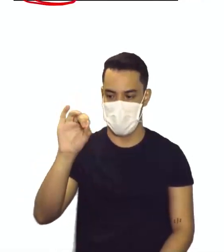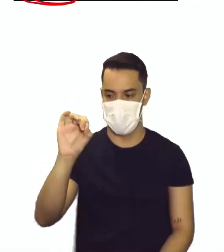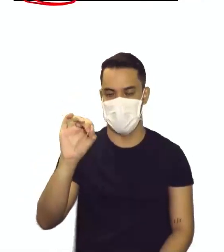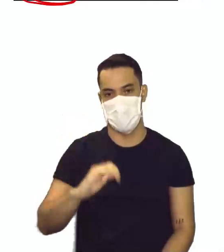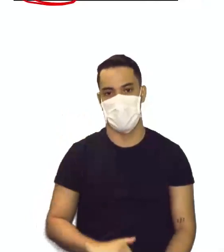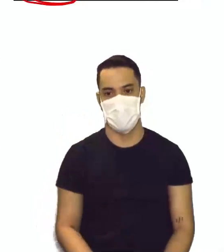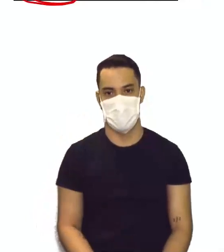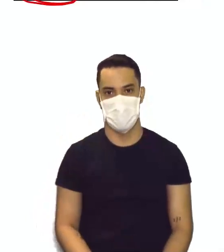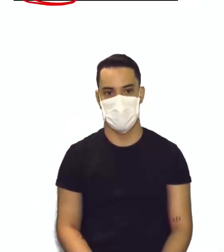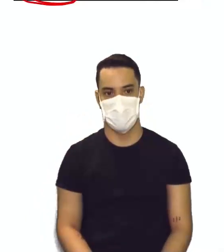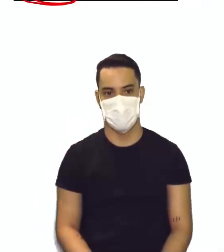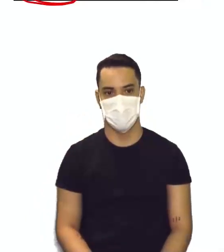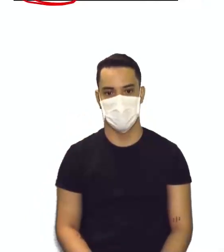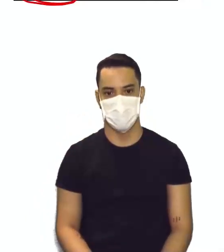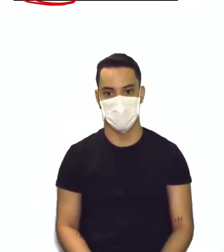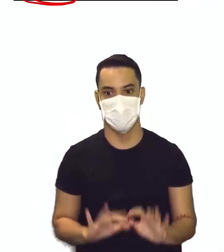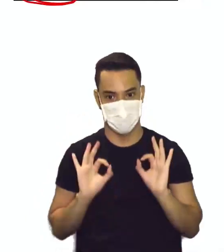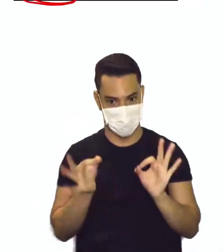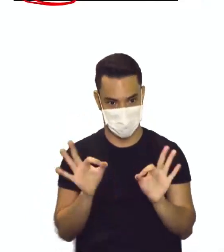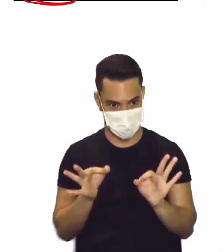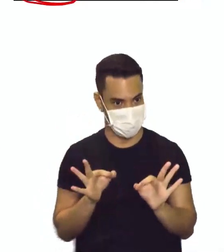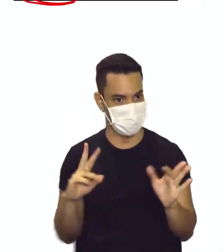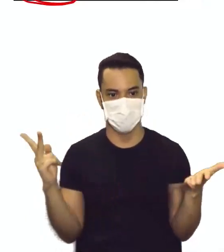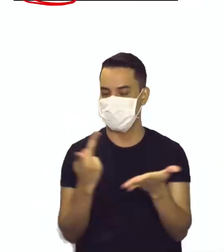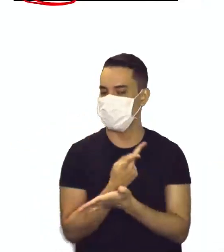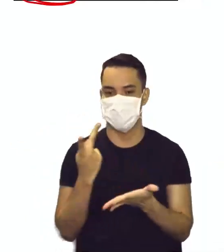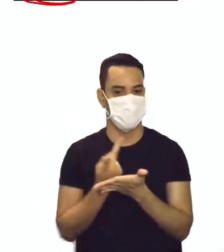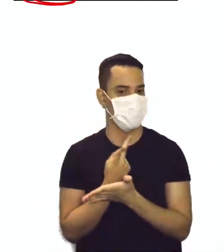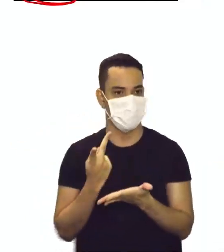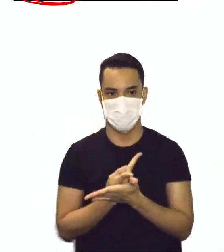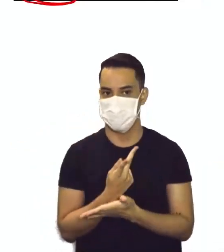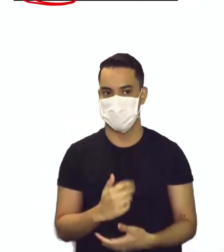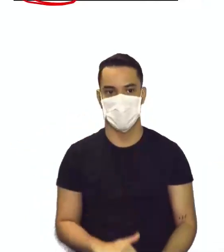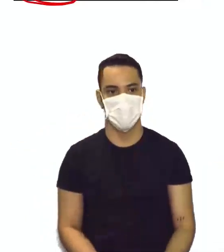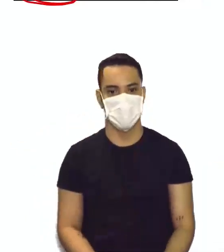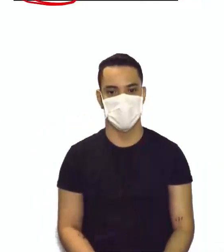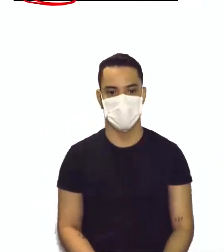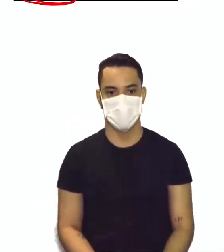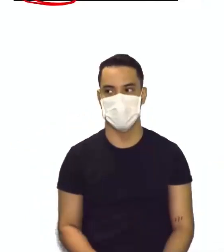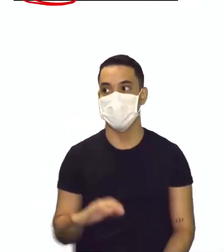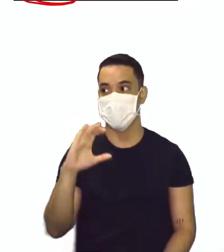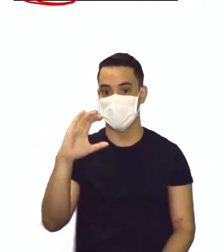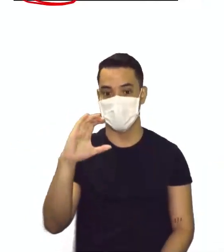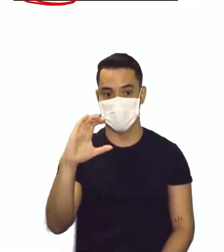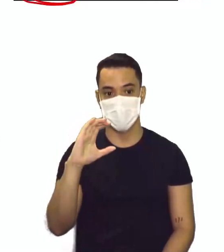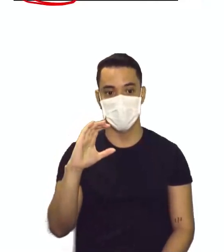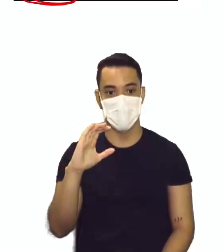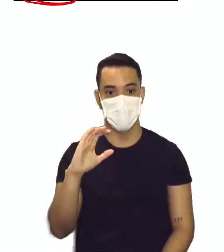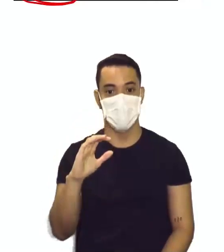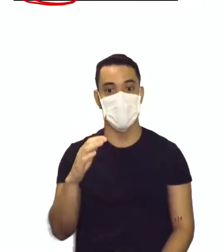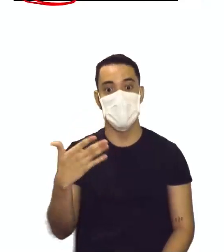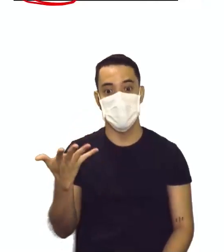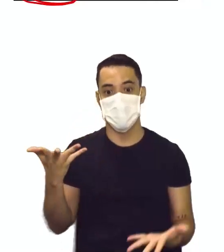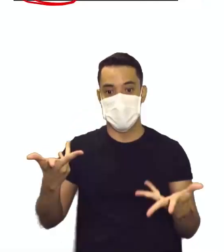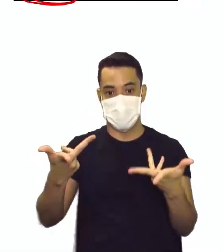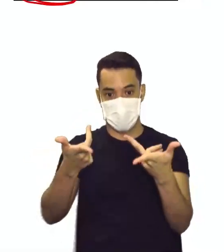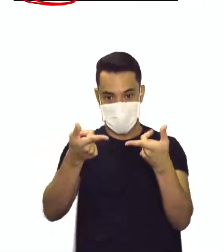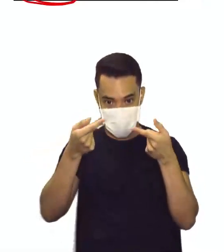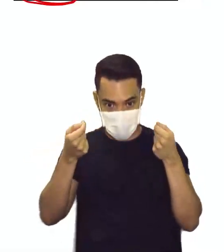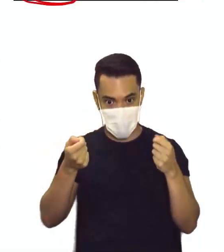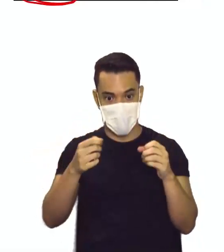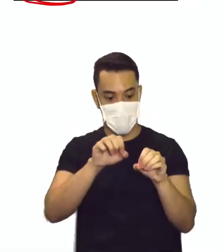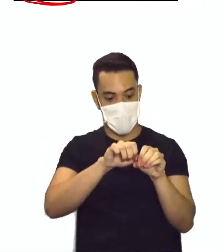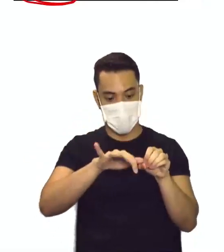quartzo, ok? Então, aqui também não é. Letra C. Por ser excelente condutor,